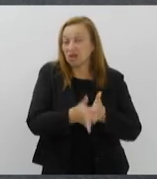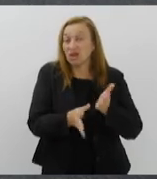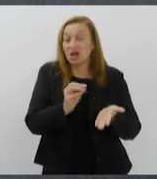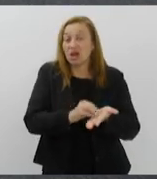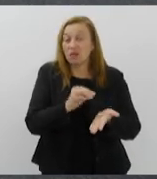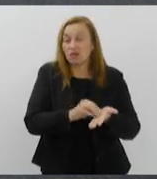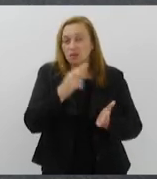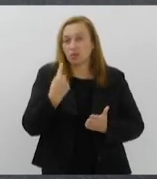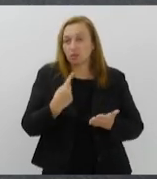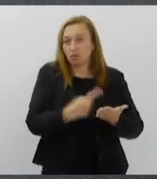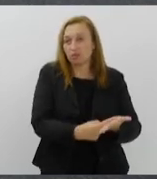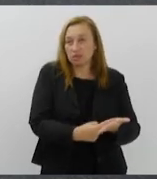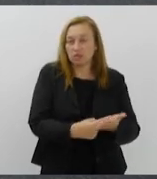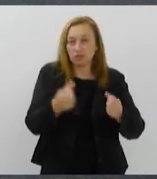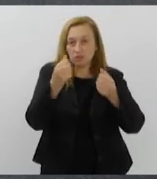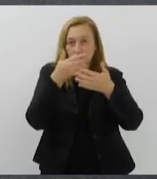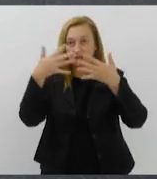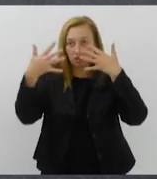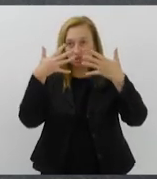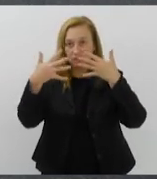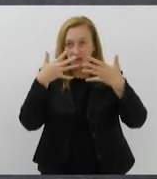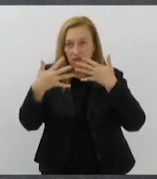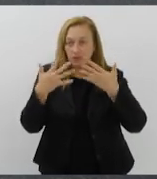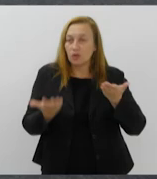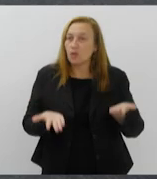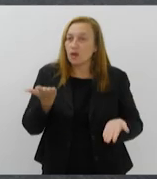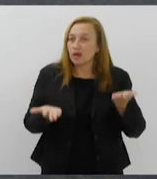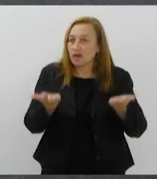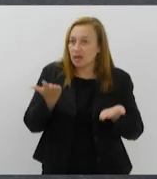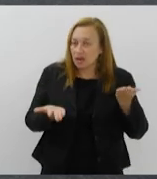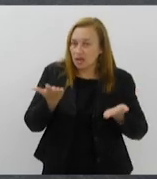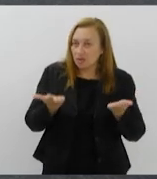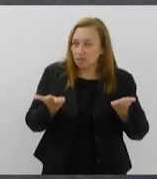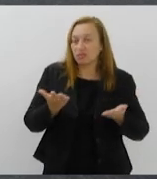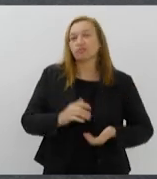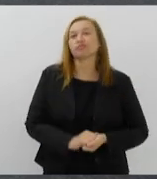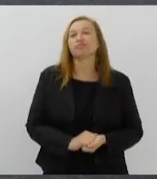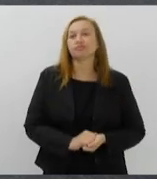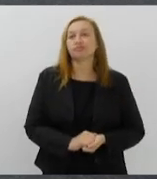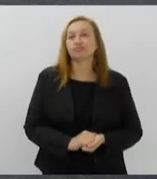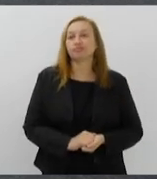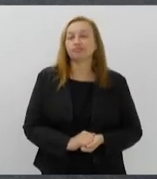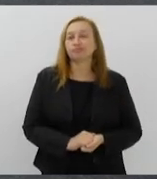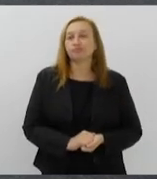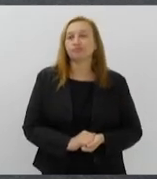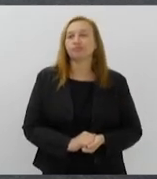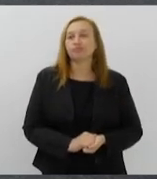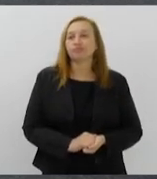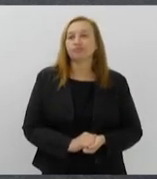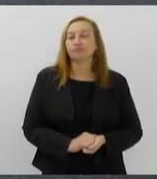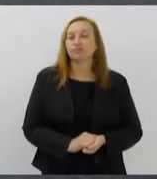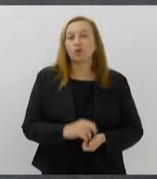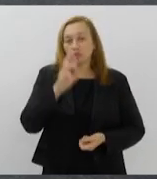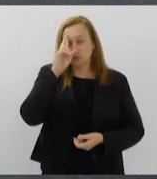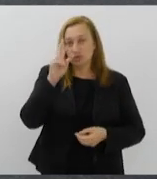de comprometimento com transparência, com equilíbrio, com a equidade, com a razoabilidade.